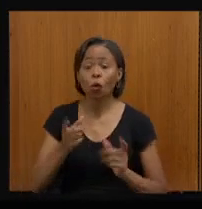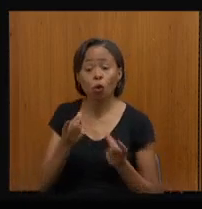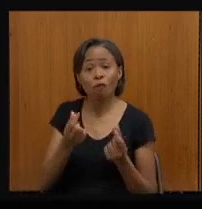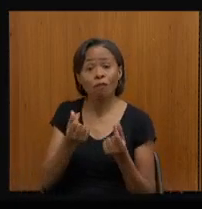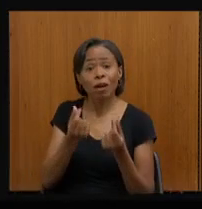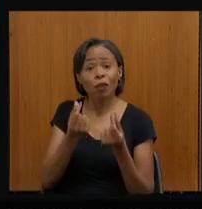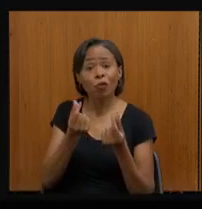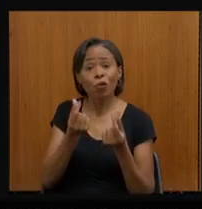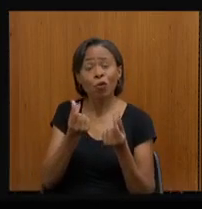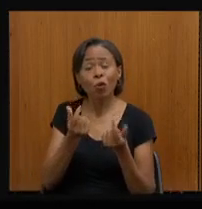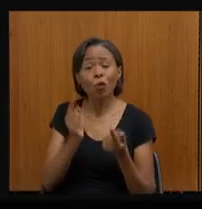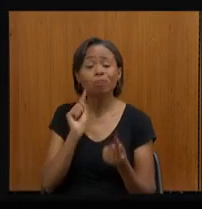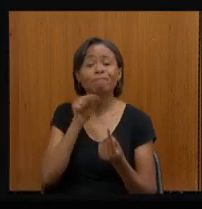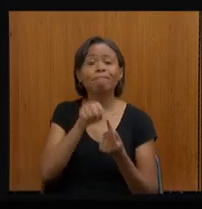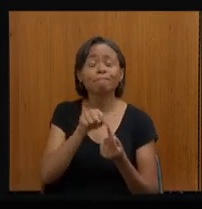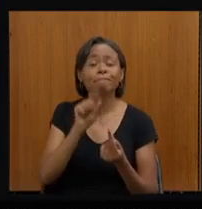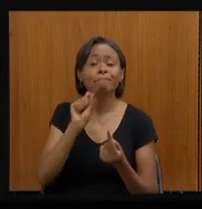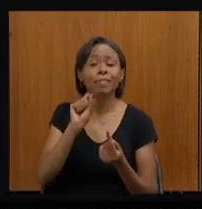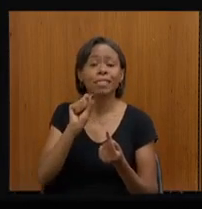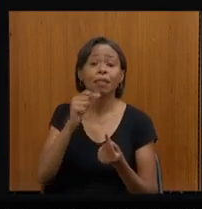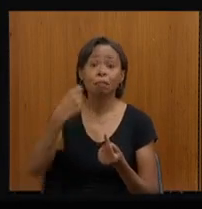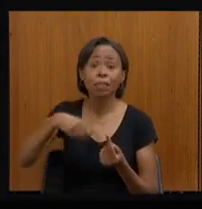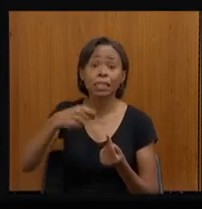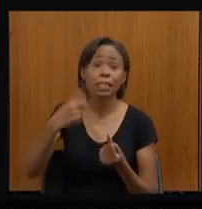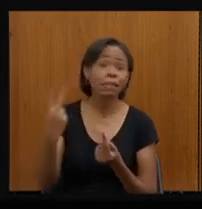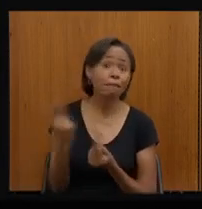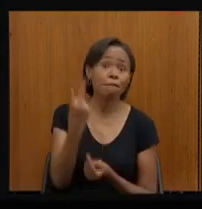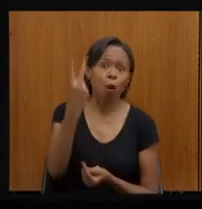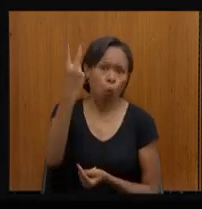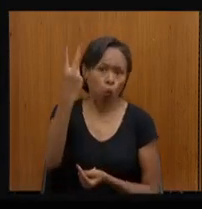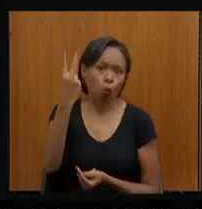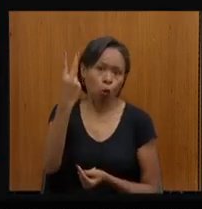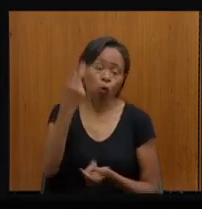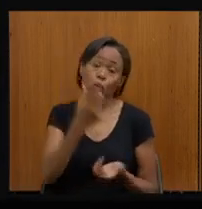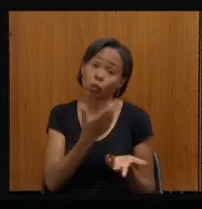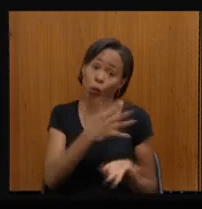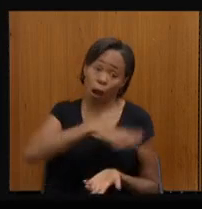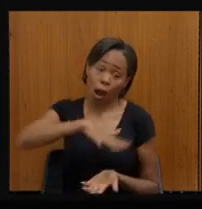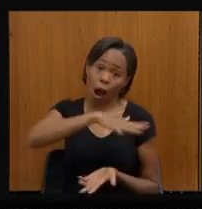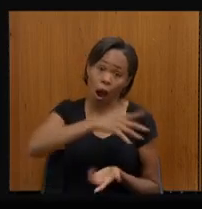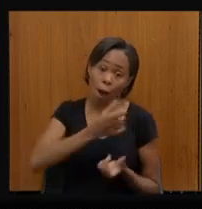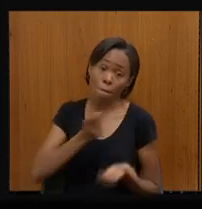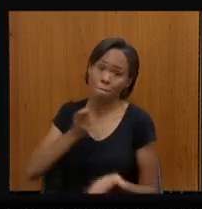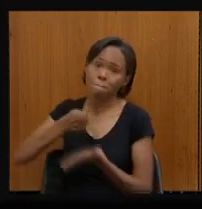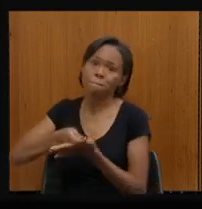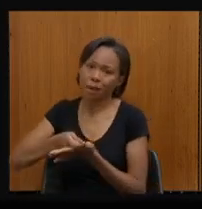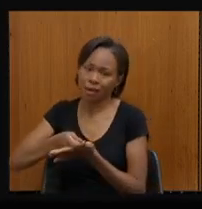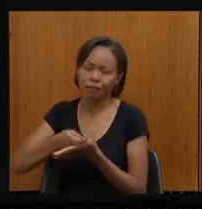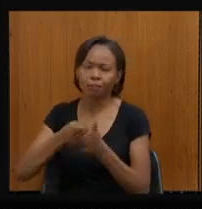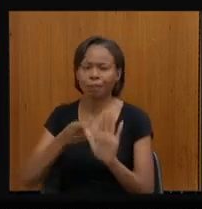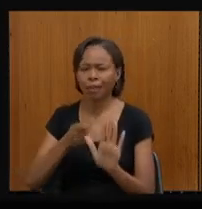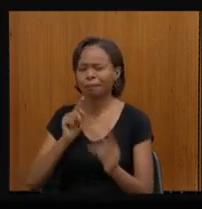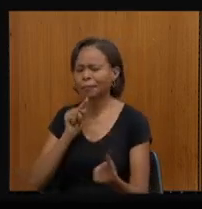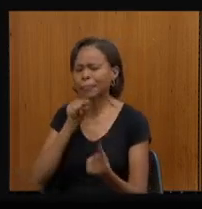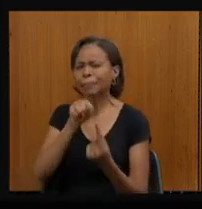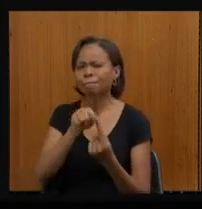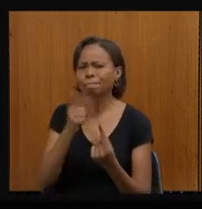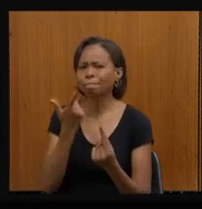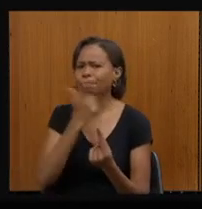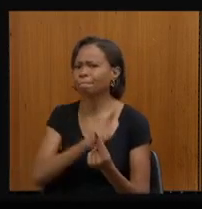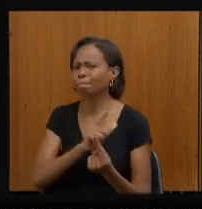tema ela tem que ser relevante ponta do supermercado para pagar para tirar isso a